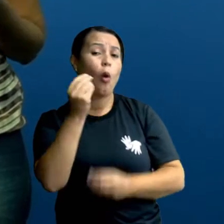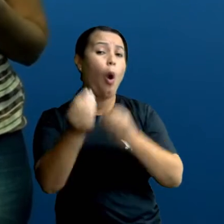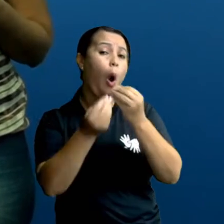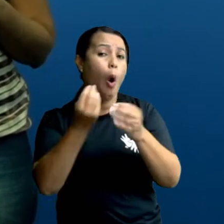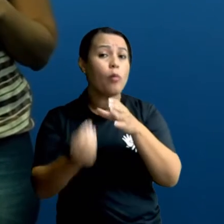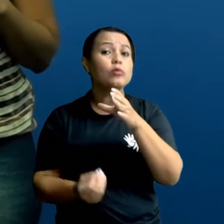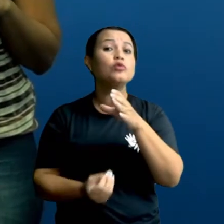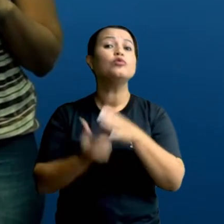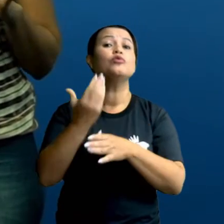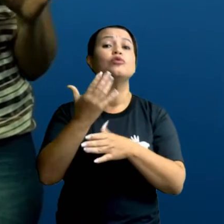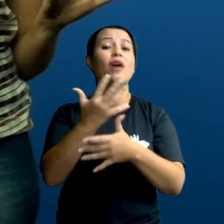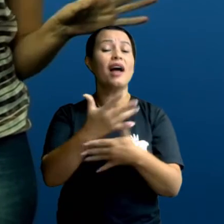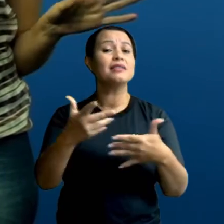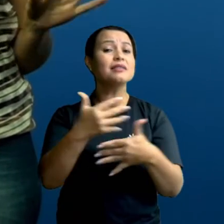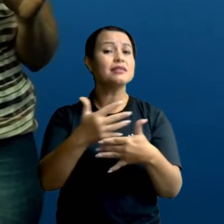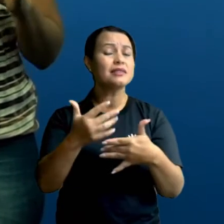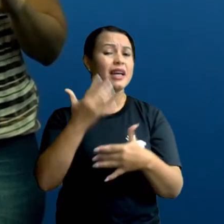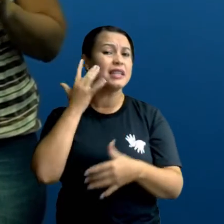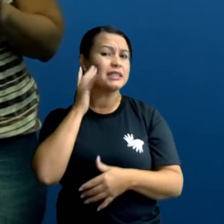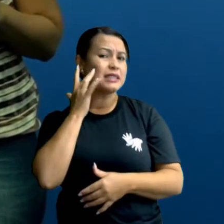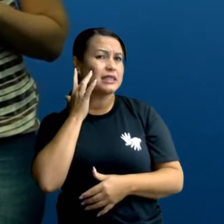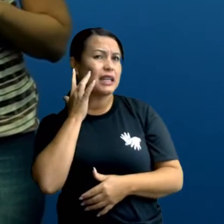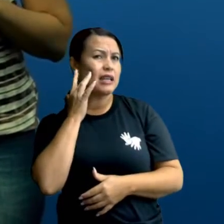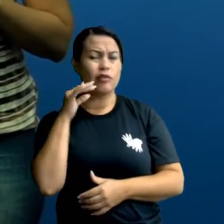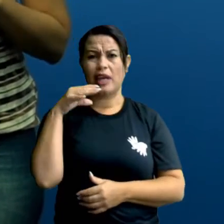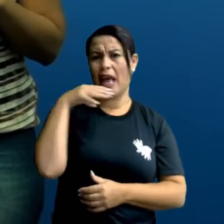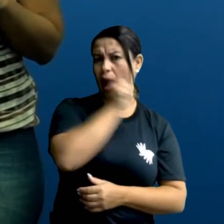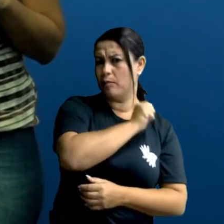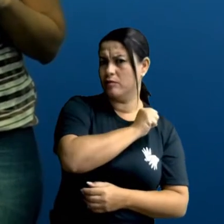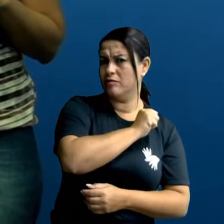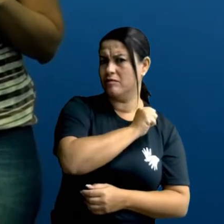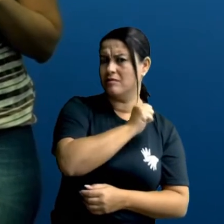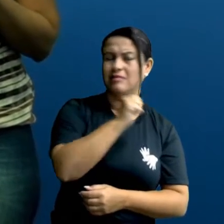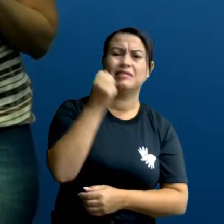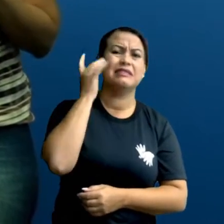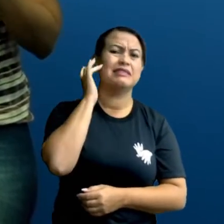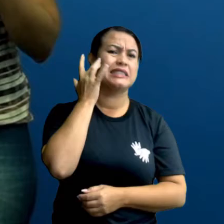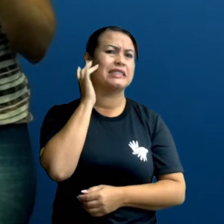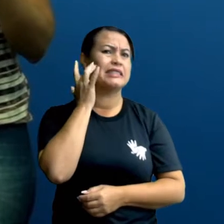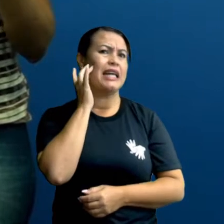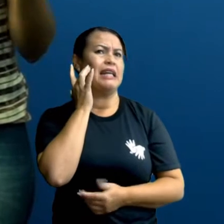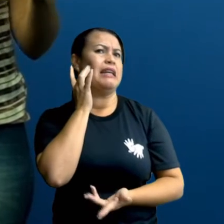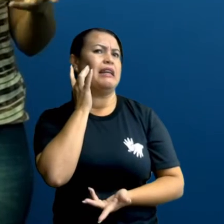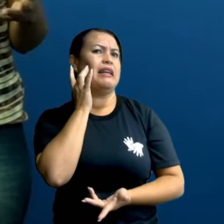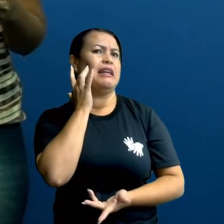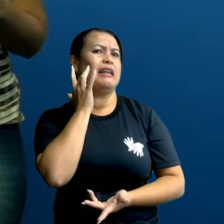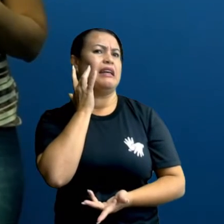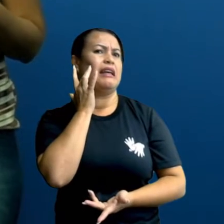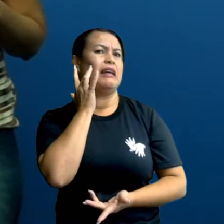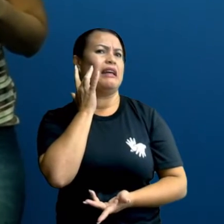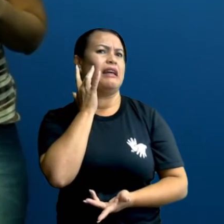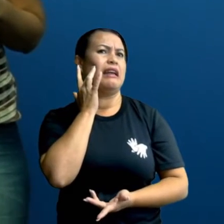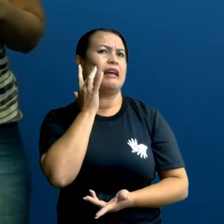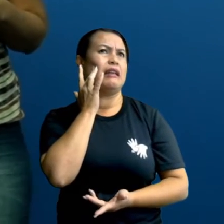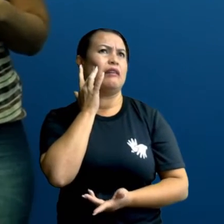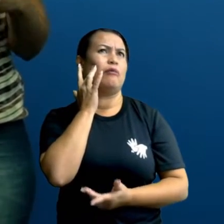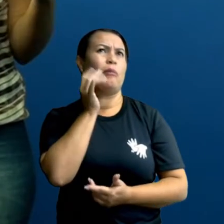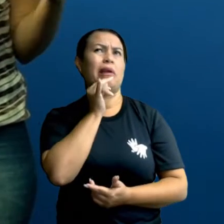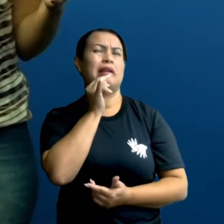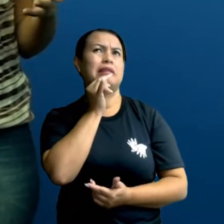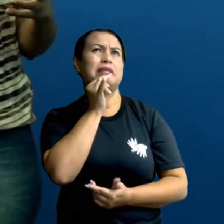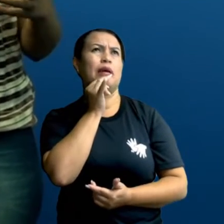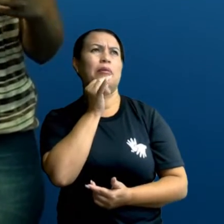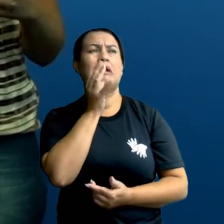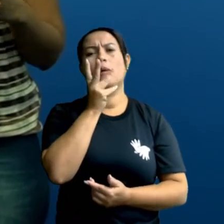surgiu a nossa cidade? Será que foi de uma hora para outra? Será que foi de imediato? Quanto tempo passou?